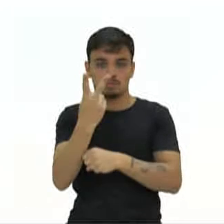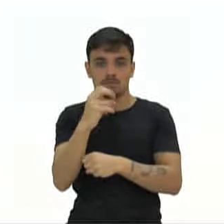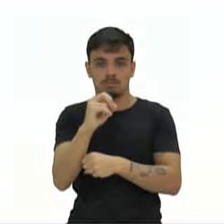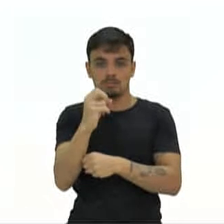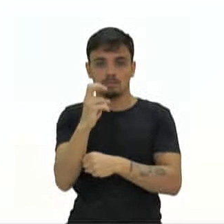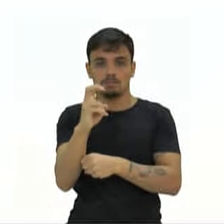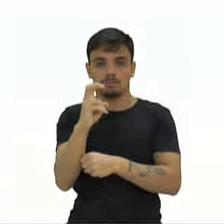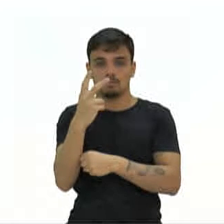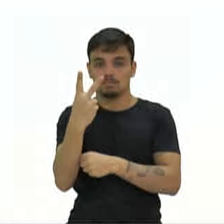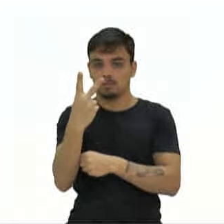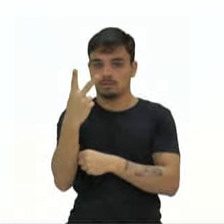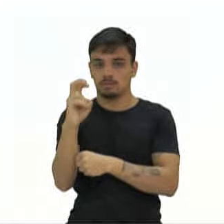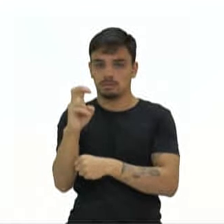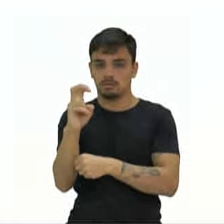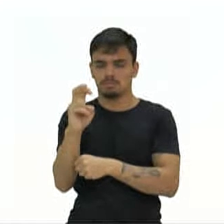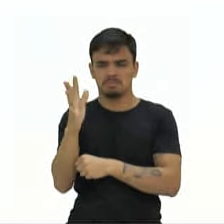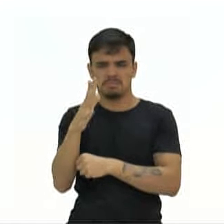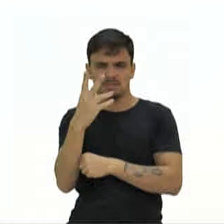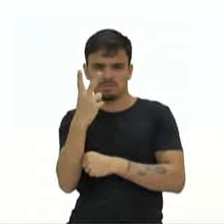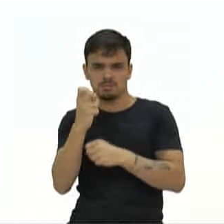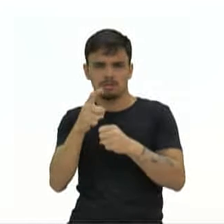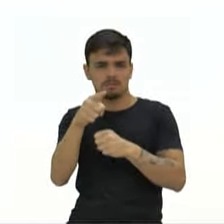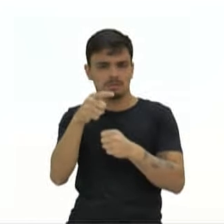a 5 anos você está saindo da faculdade.